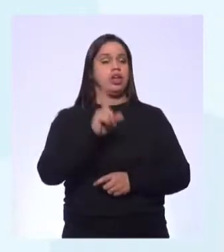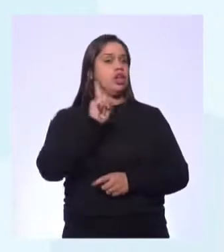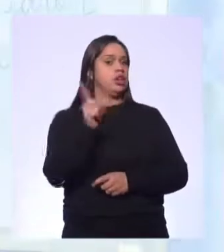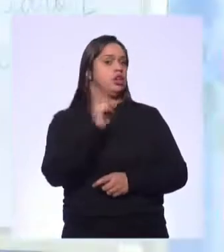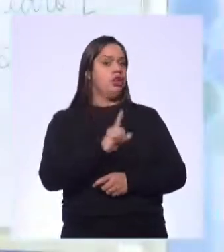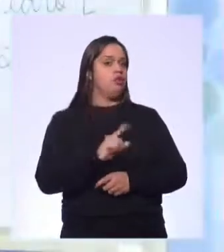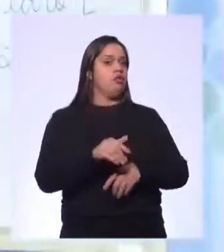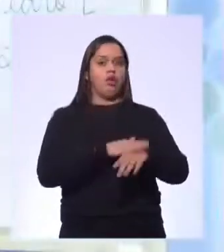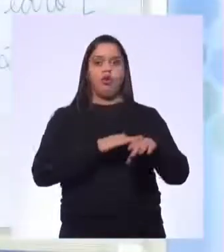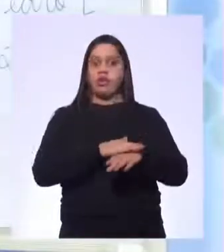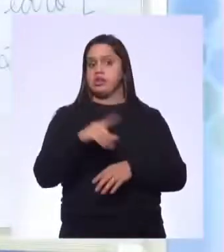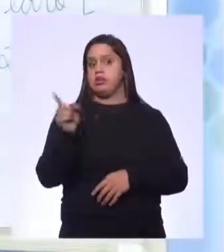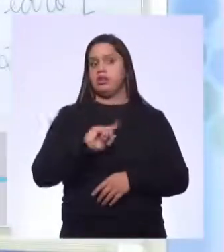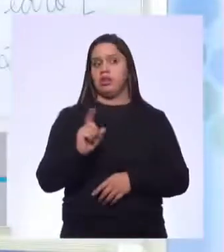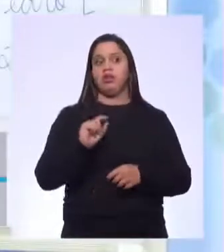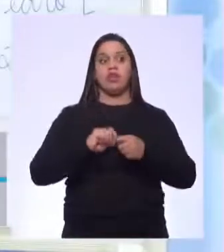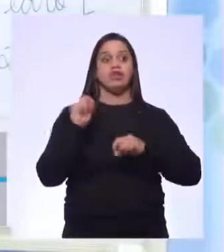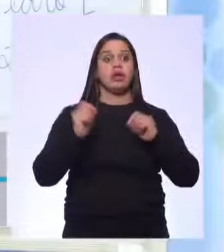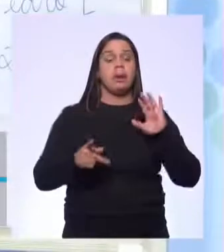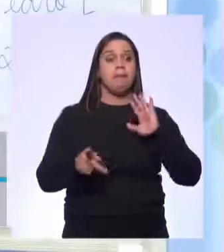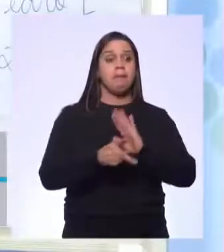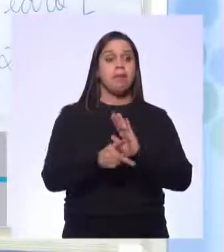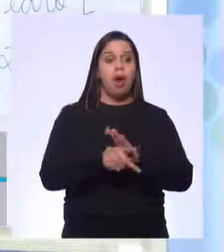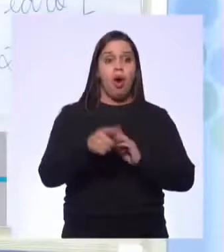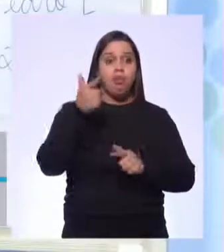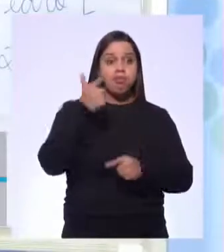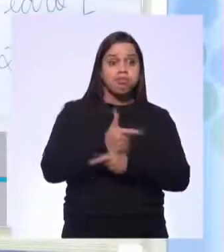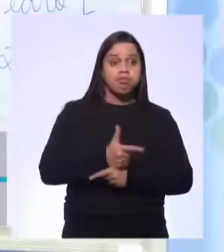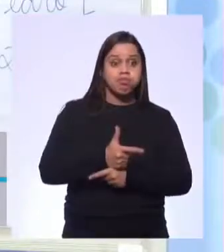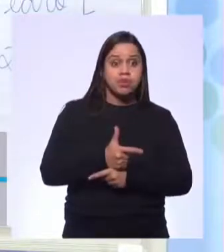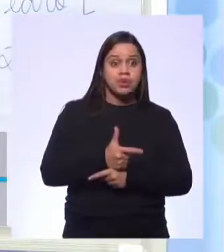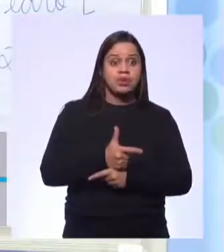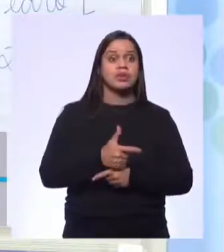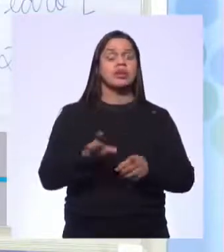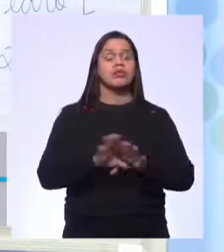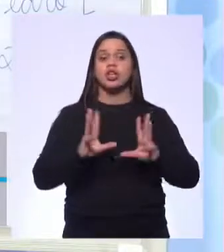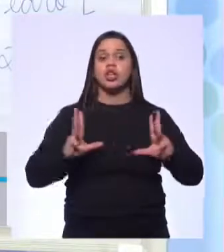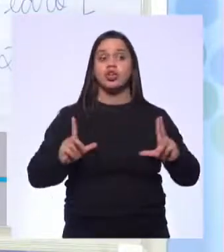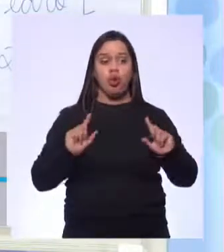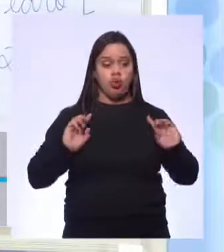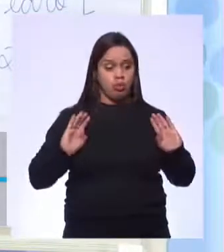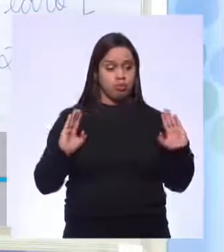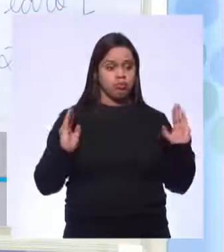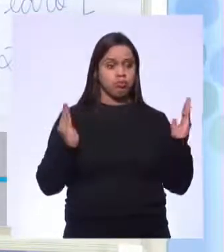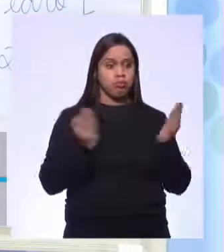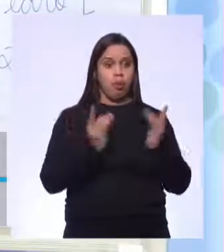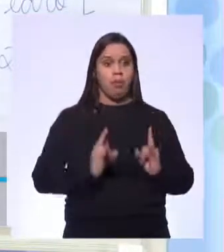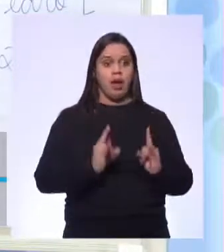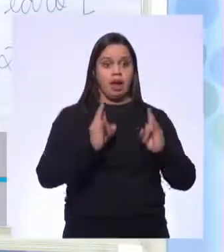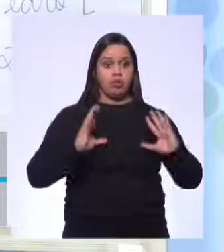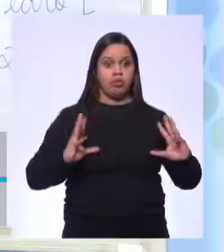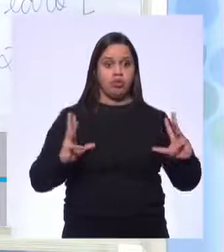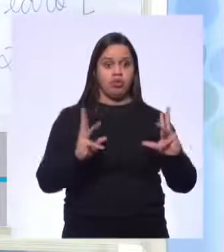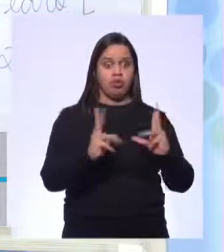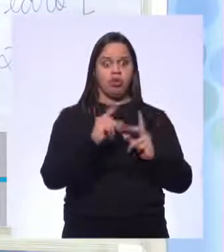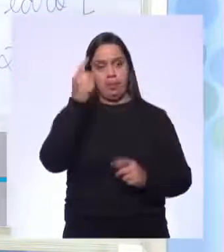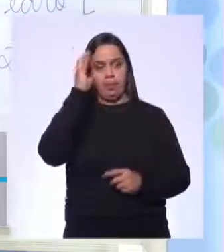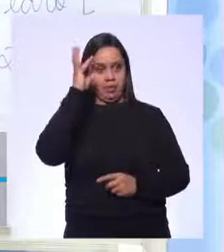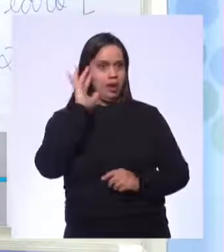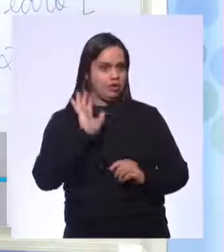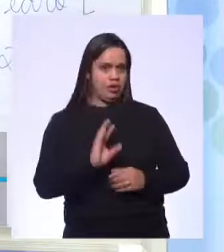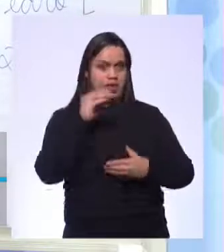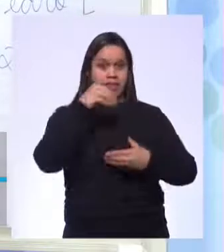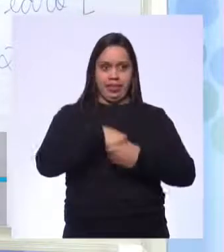Pedro, ele colocou lá peças de artilharia. Então, ele cercou todo aquele prédio. Imagina vocês, lá